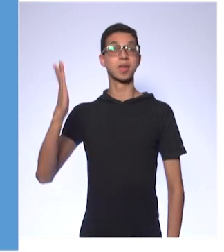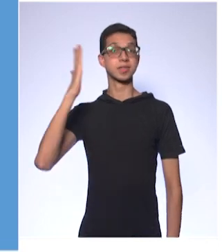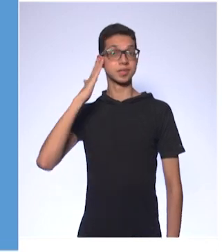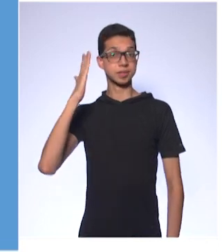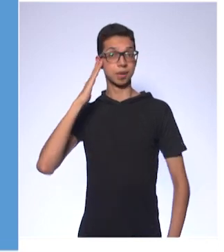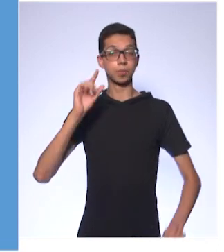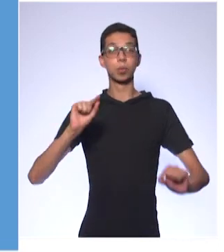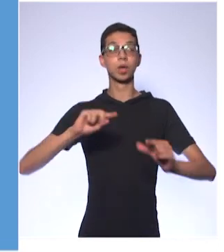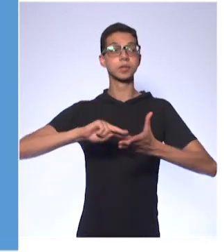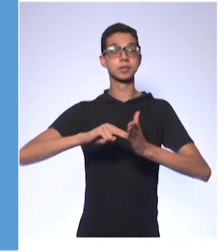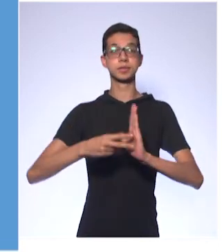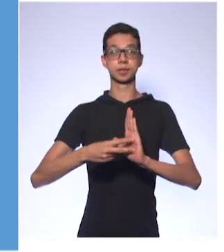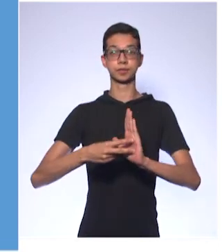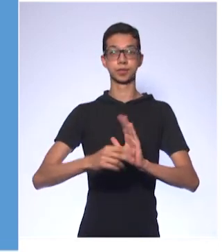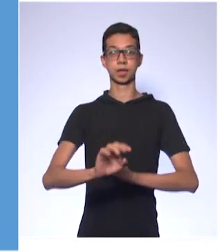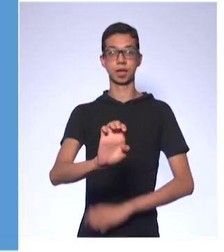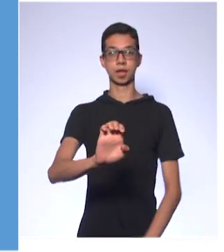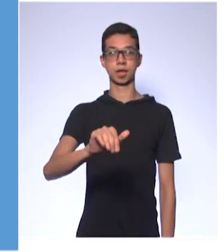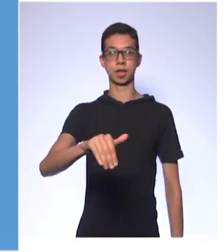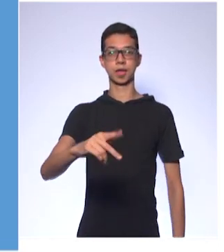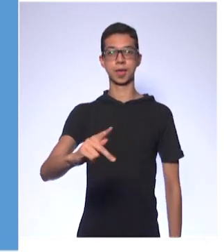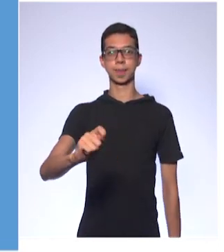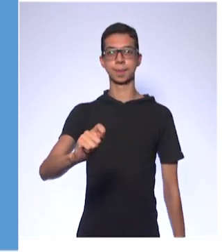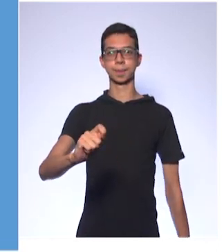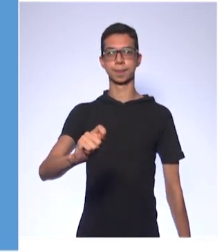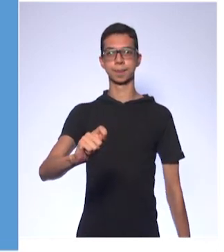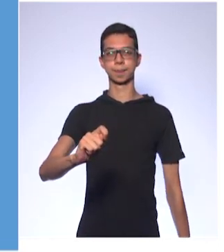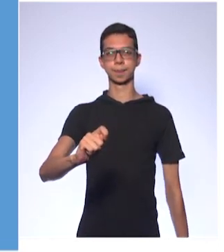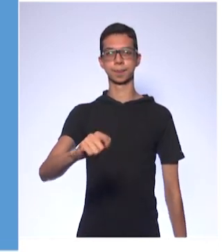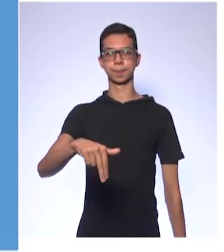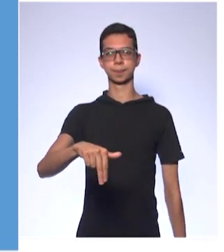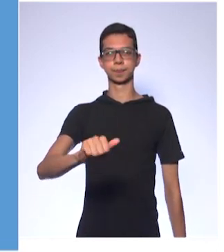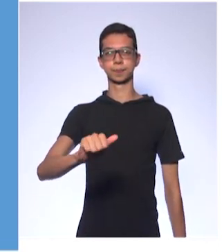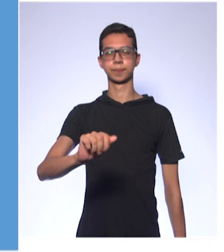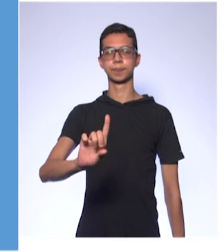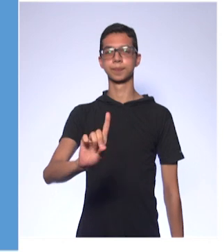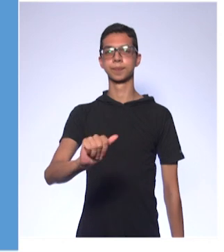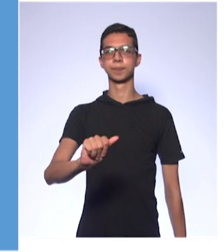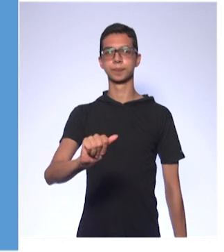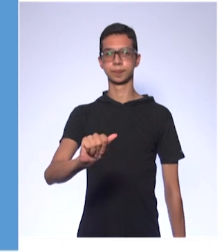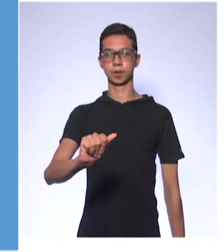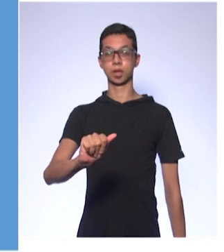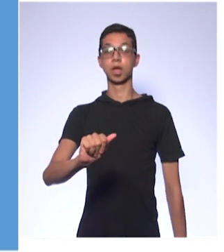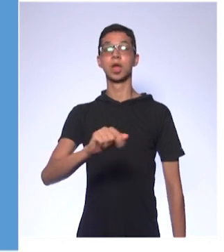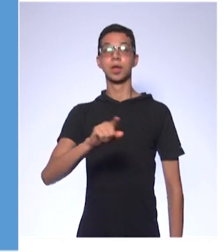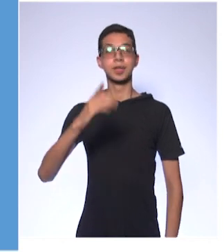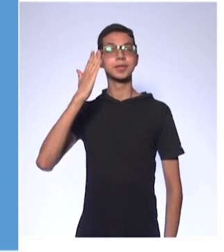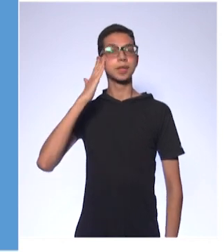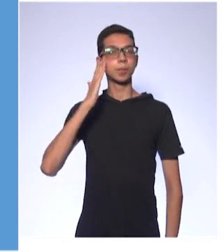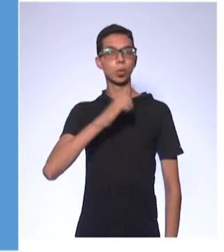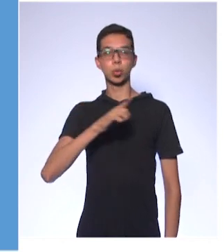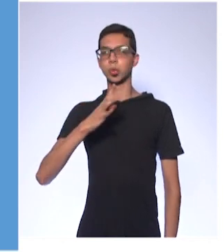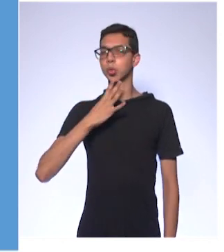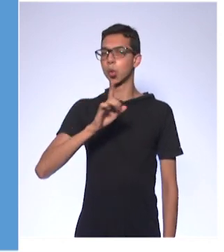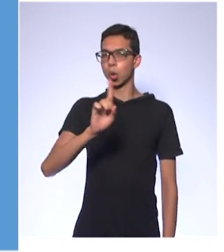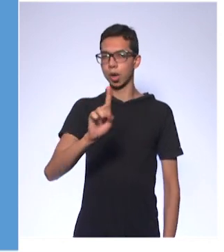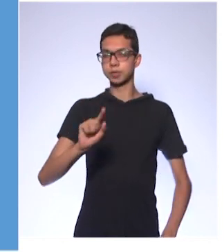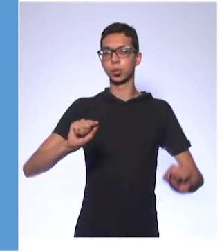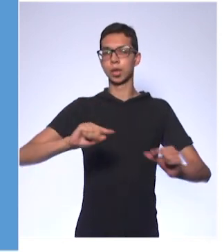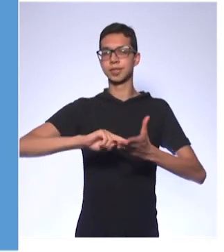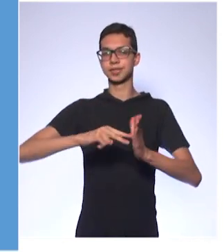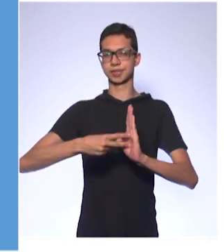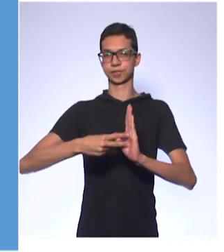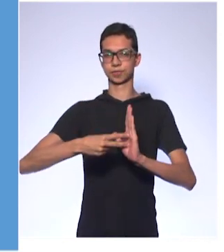significa uma comida, né? Um alimento. Né? Mas para quem não conhece empanada, para quem não sabe o que é